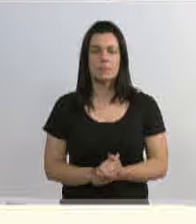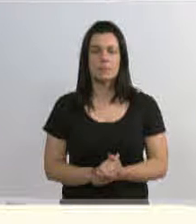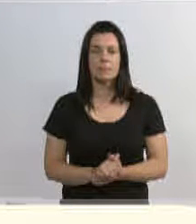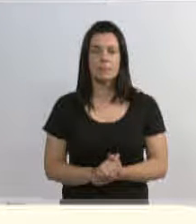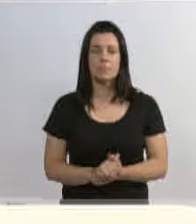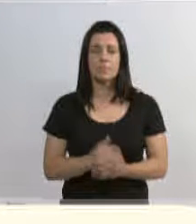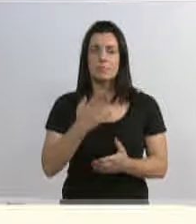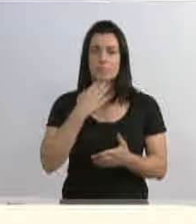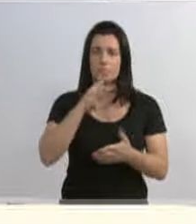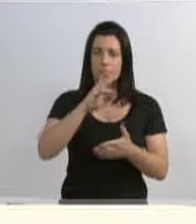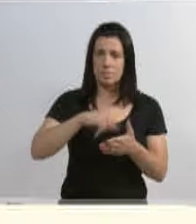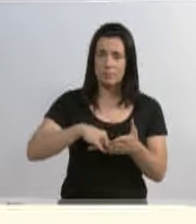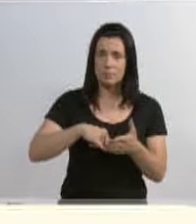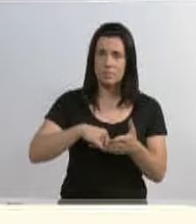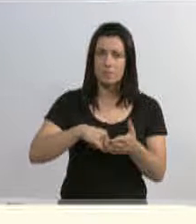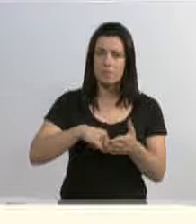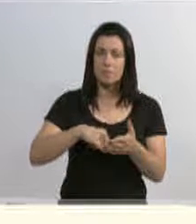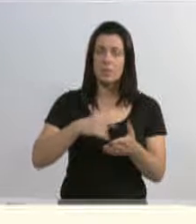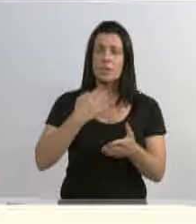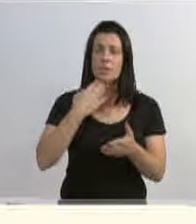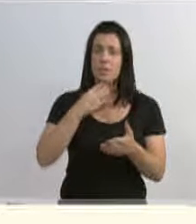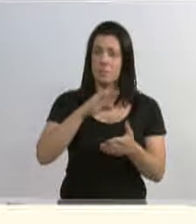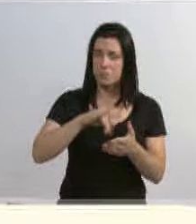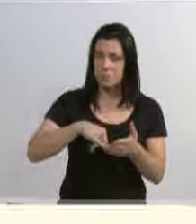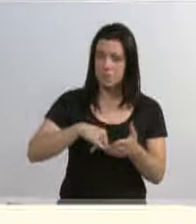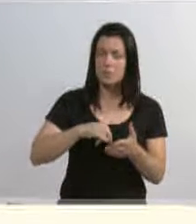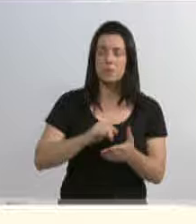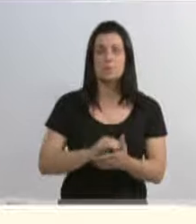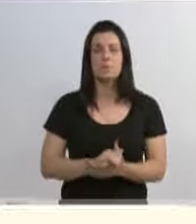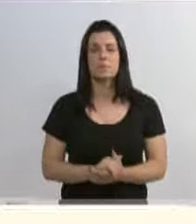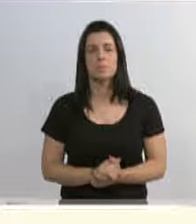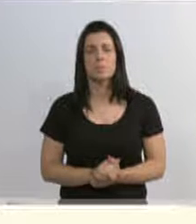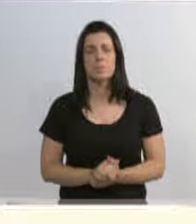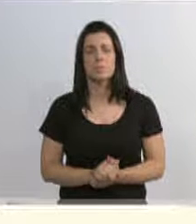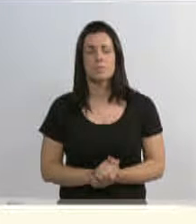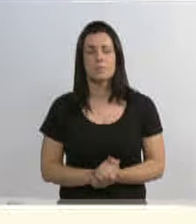É o requerimento para... Isso.